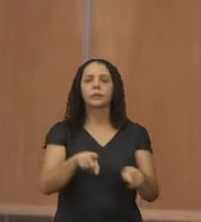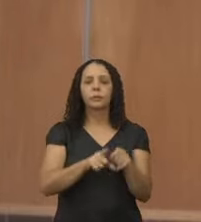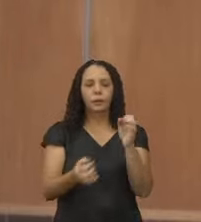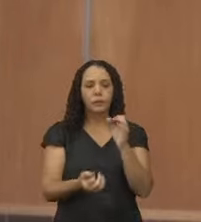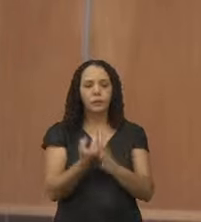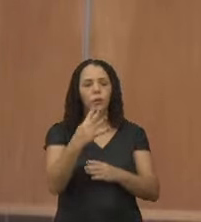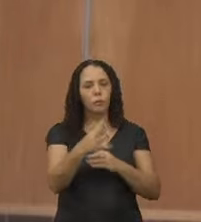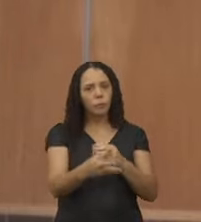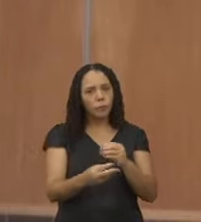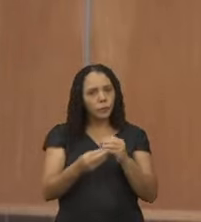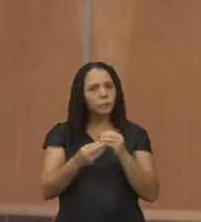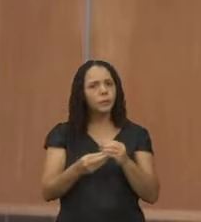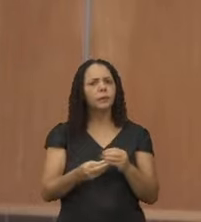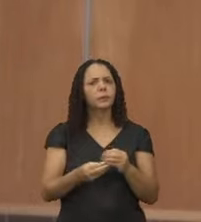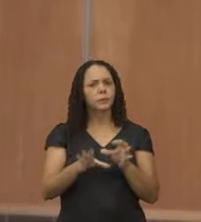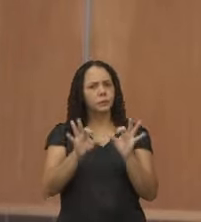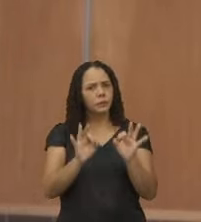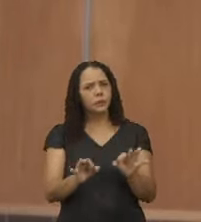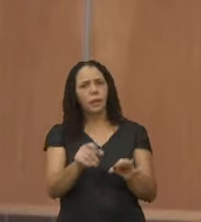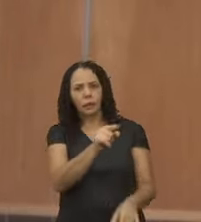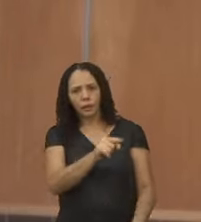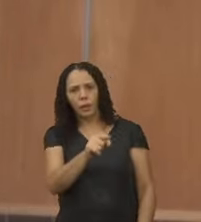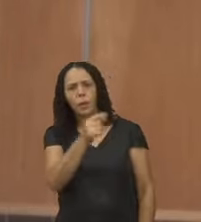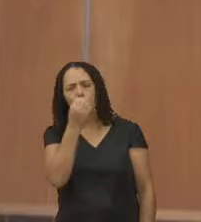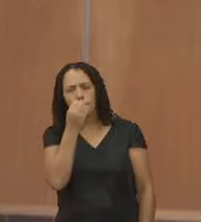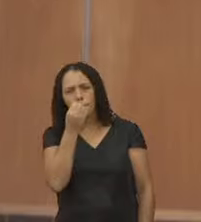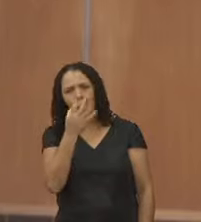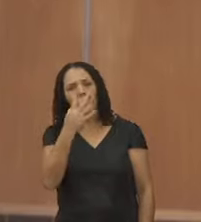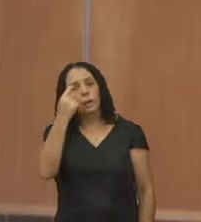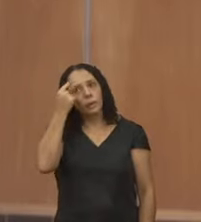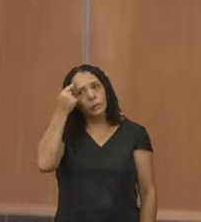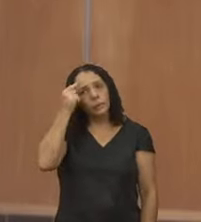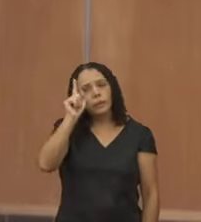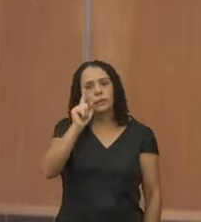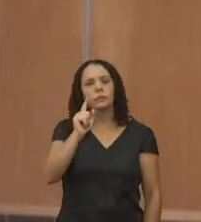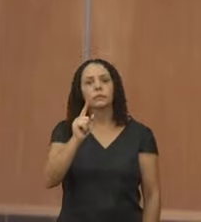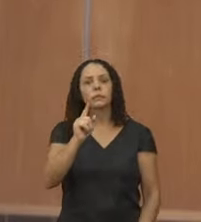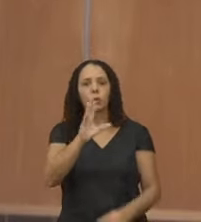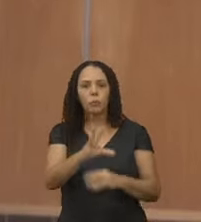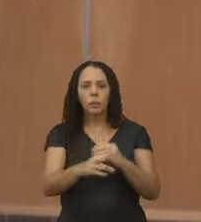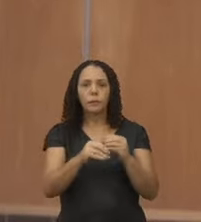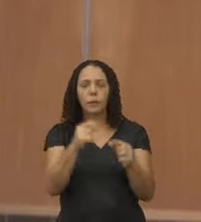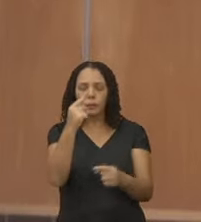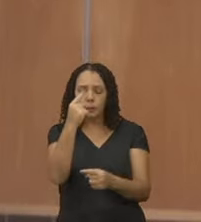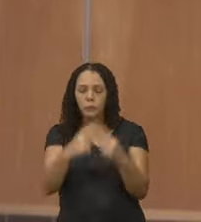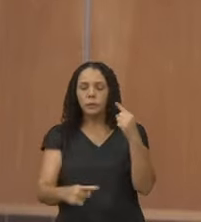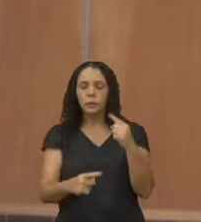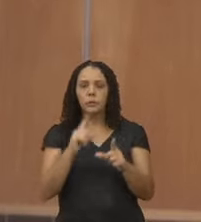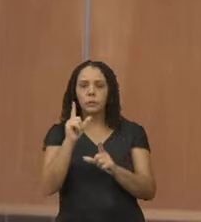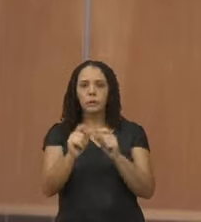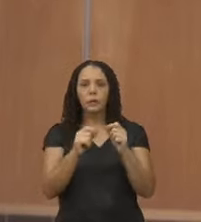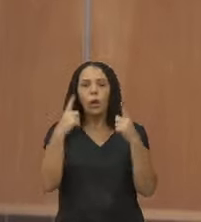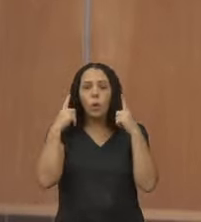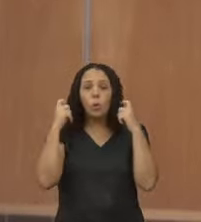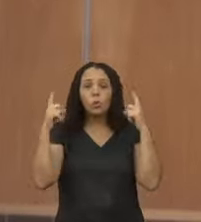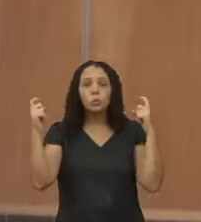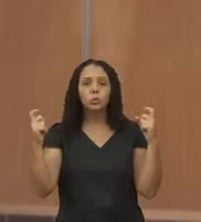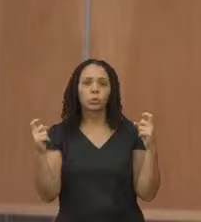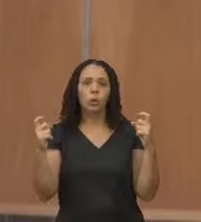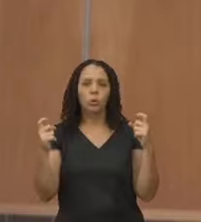que ele fez na maior das boas intenções, uma emenda aqui coibindo, né, o som nas